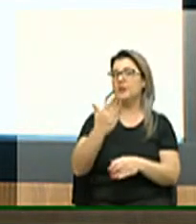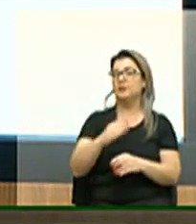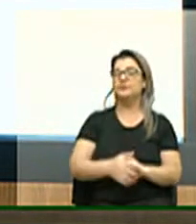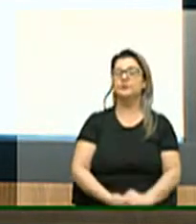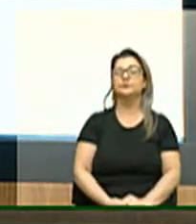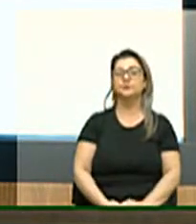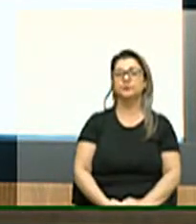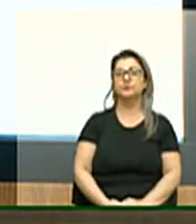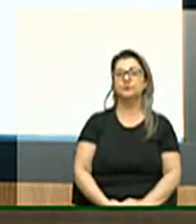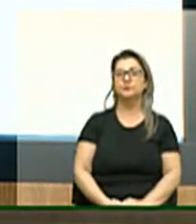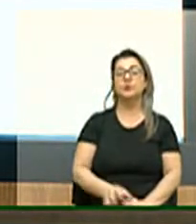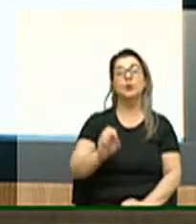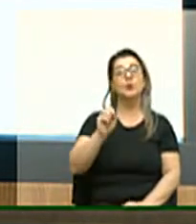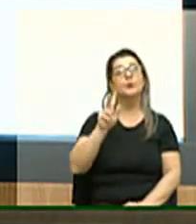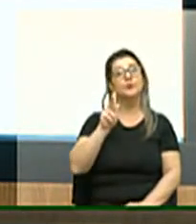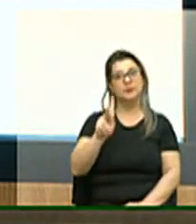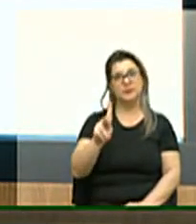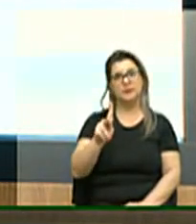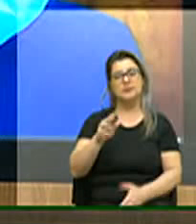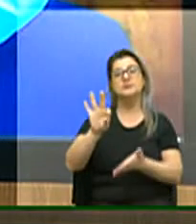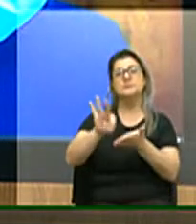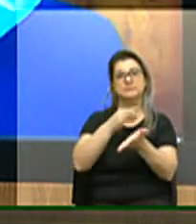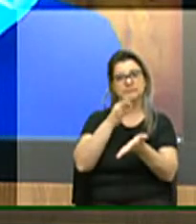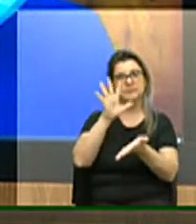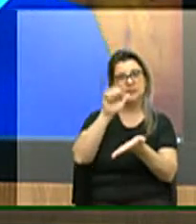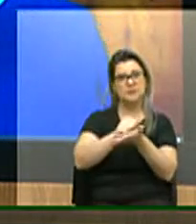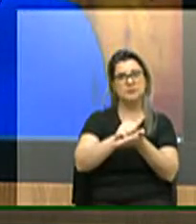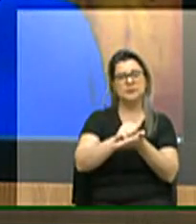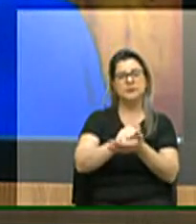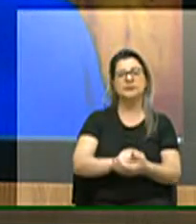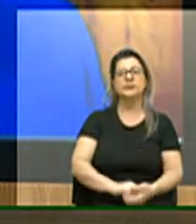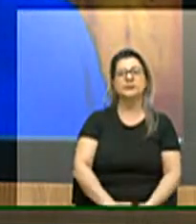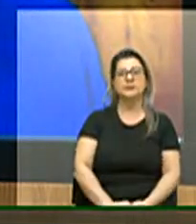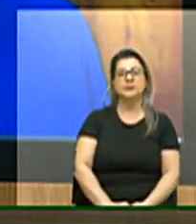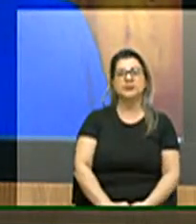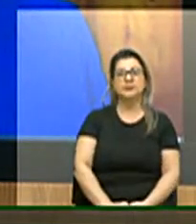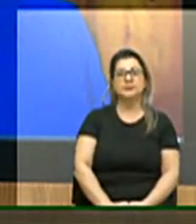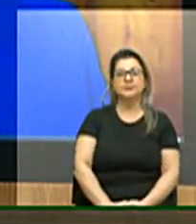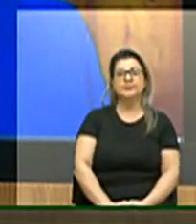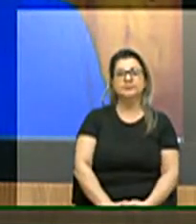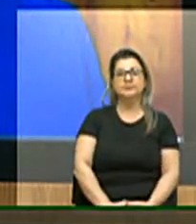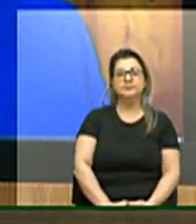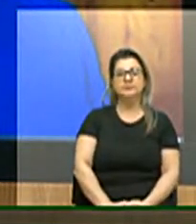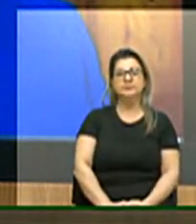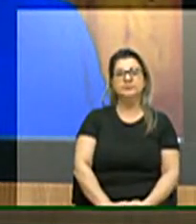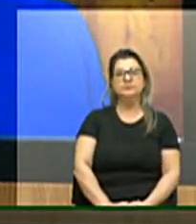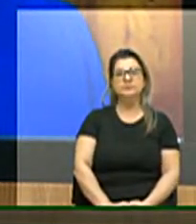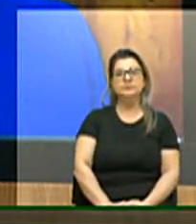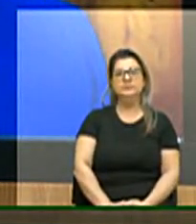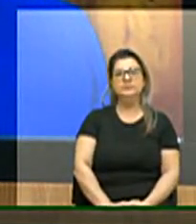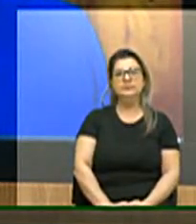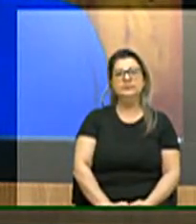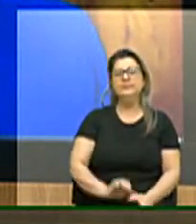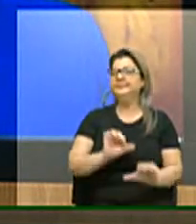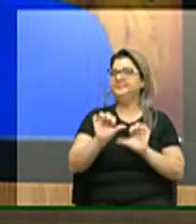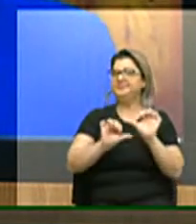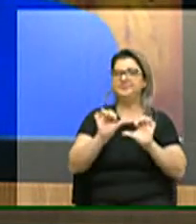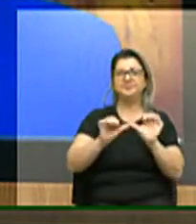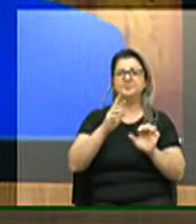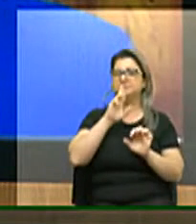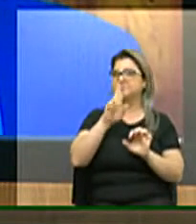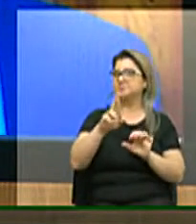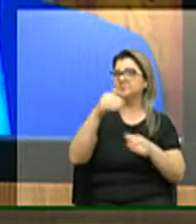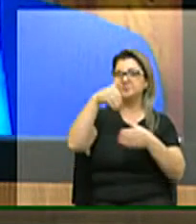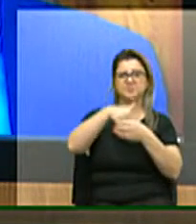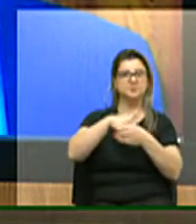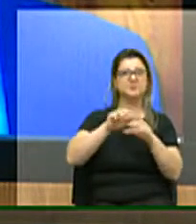Ok, então está registrado, deputado Zé Nunes, em que pese não altere o resultado da votação, mas feito o registro favorável